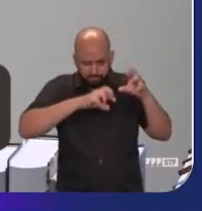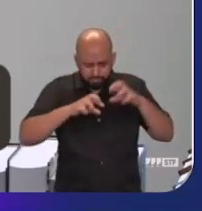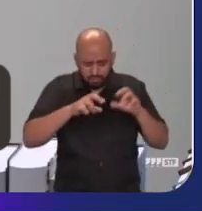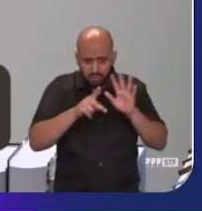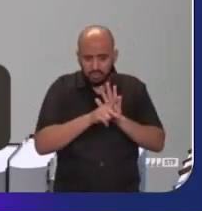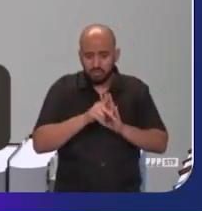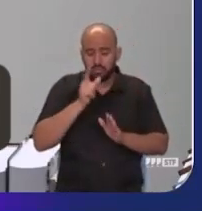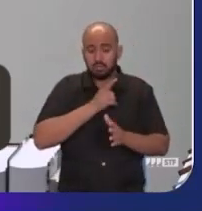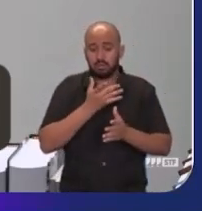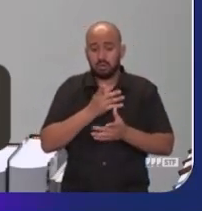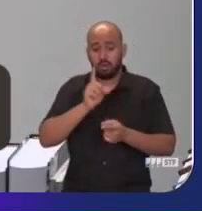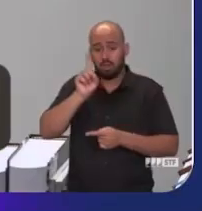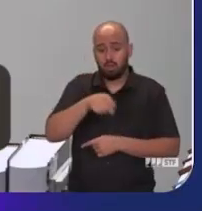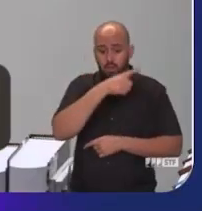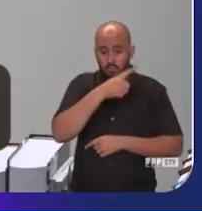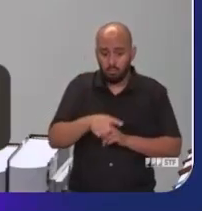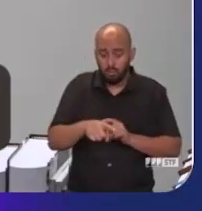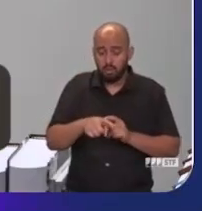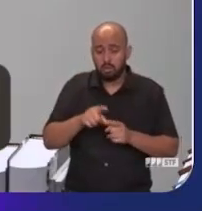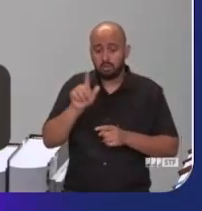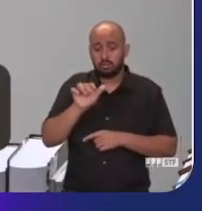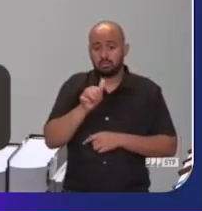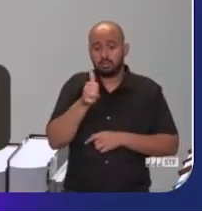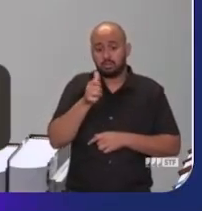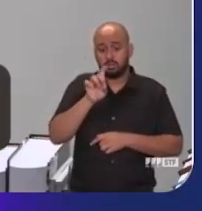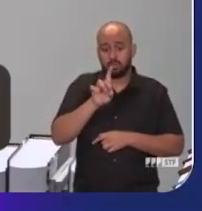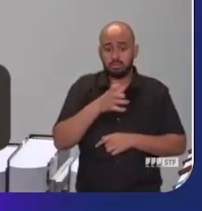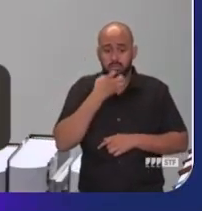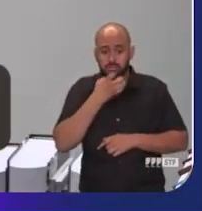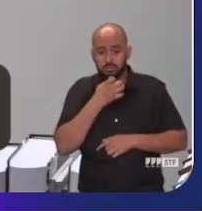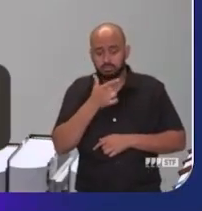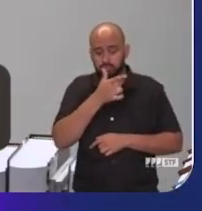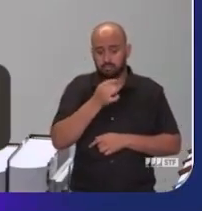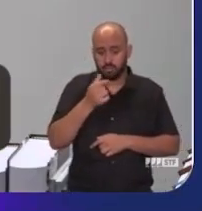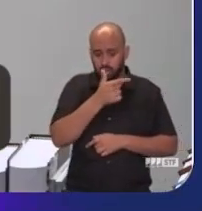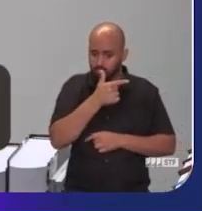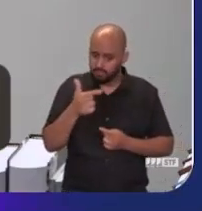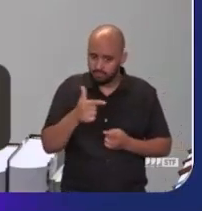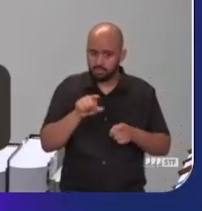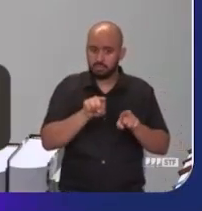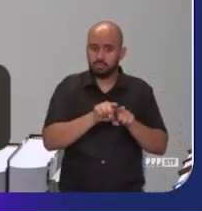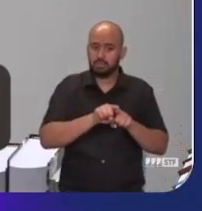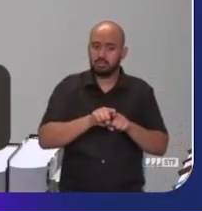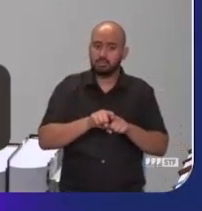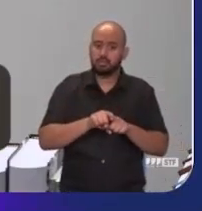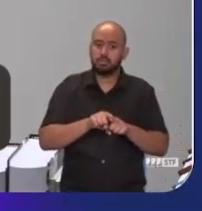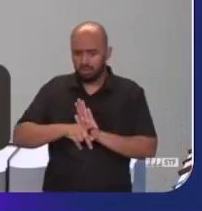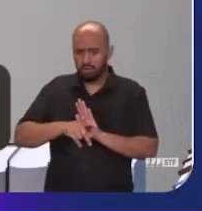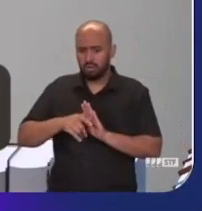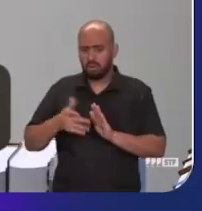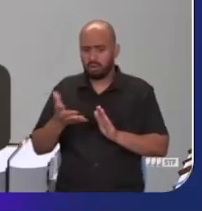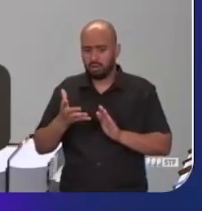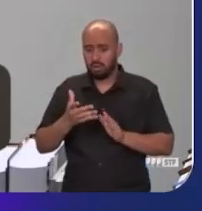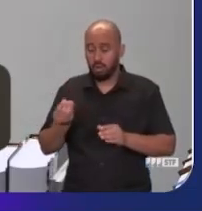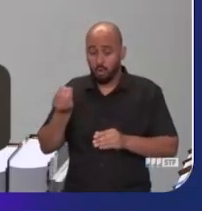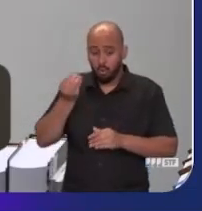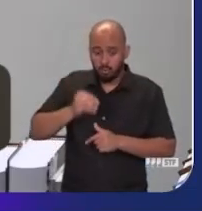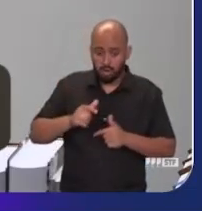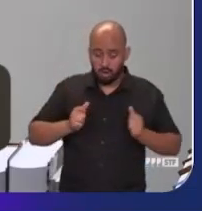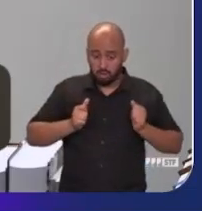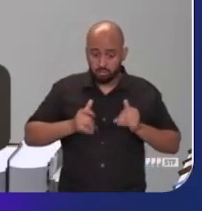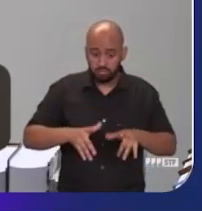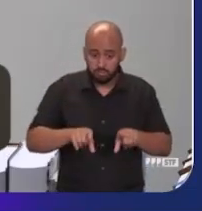de neutralização em 15 de dezembro de 2022, que denominaram de COPA.